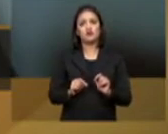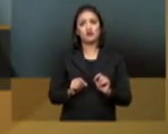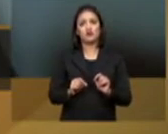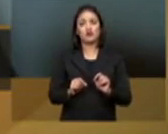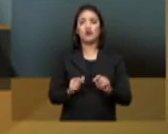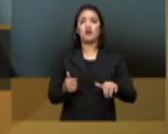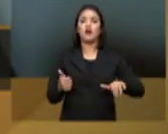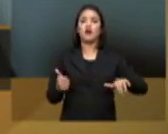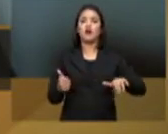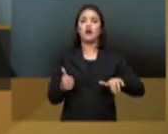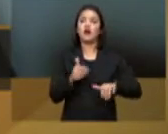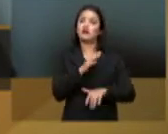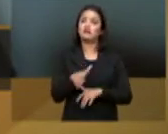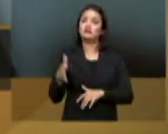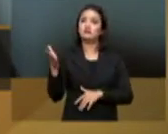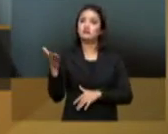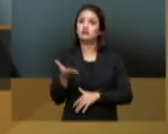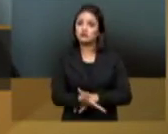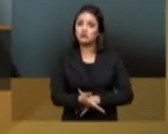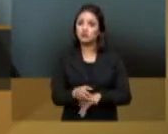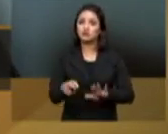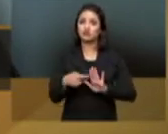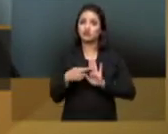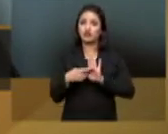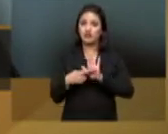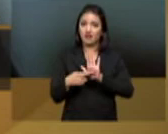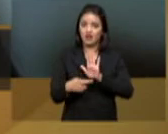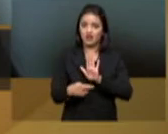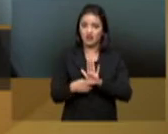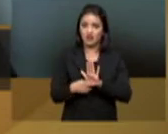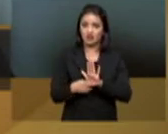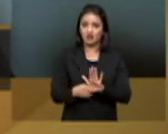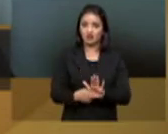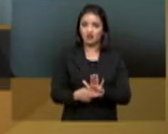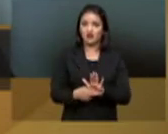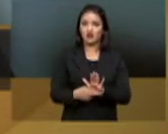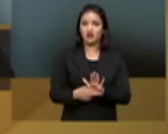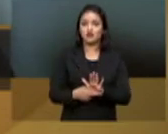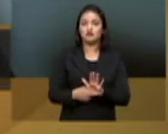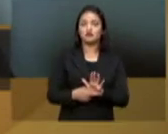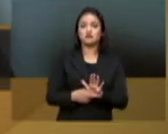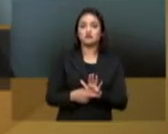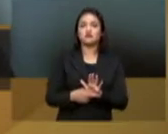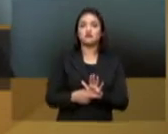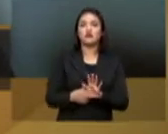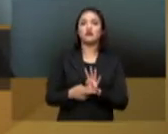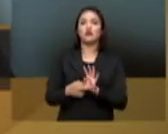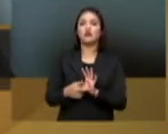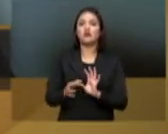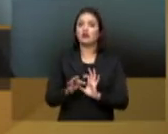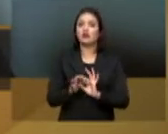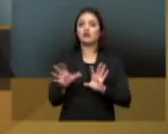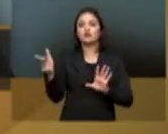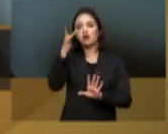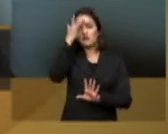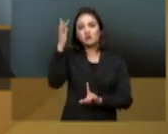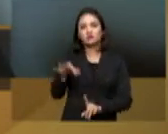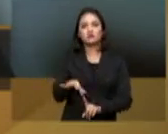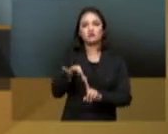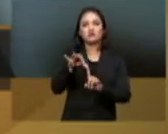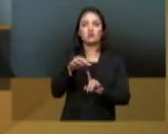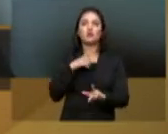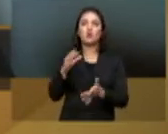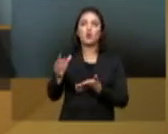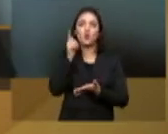de normas legais que davam prontamente ao contribuinte direito de apurar créditos